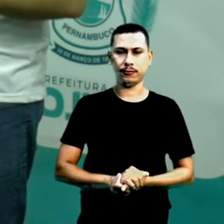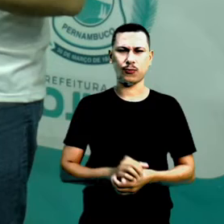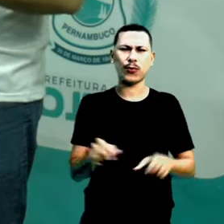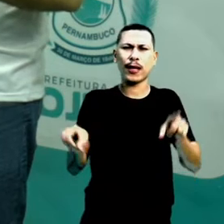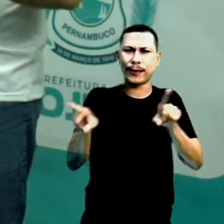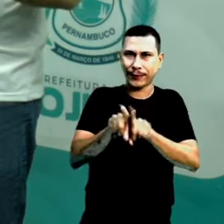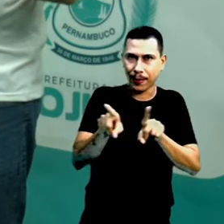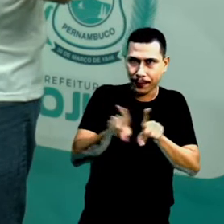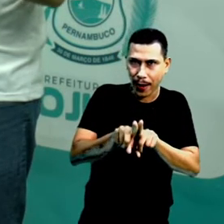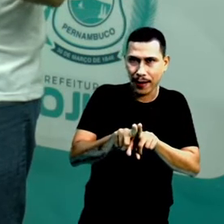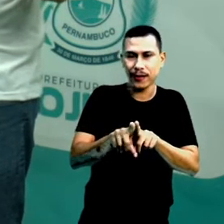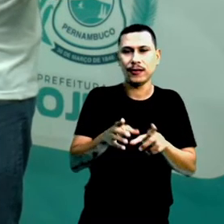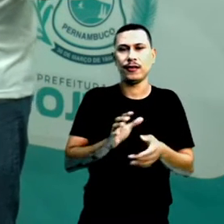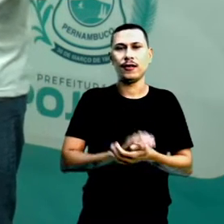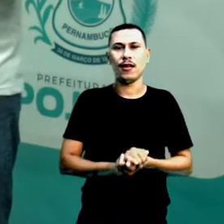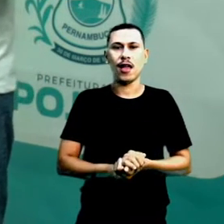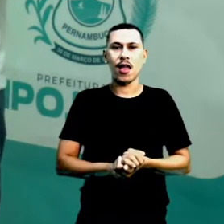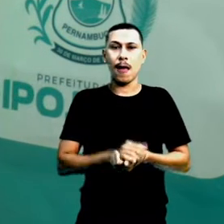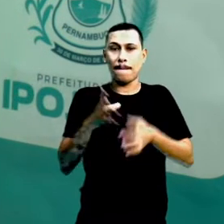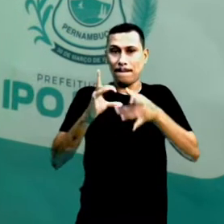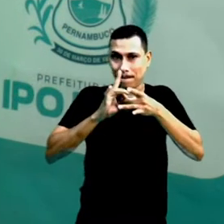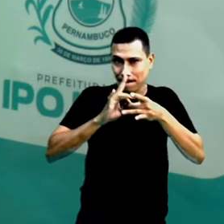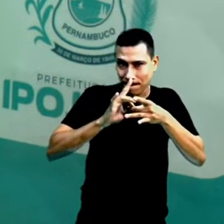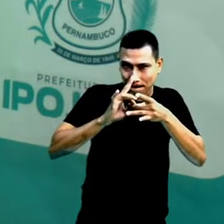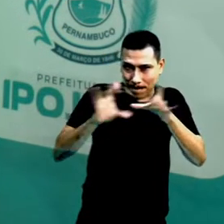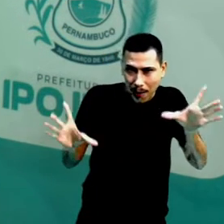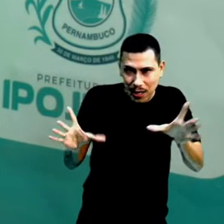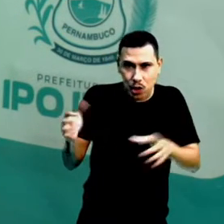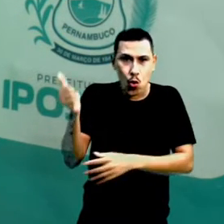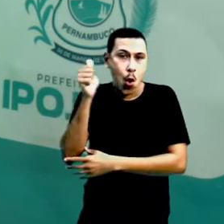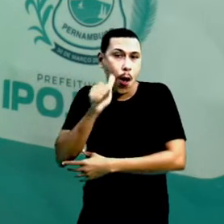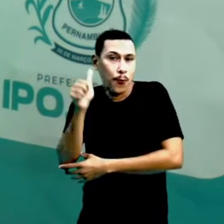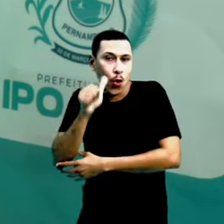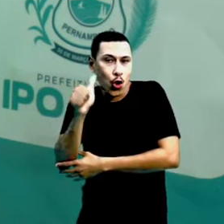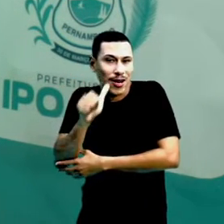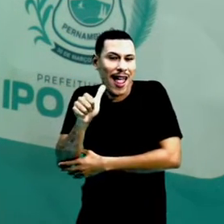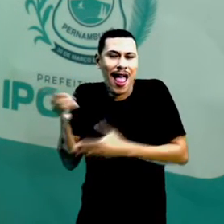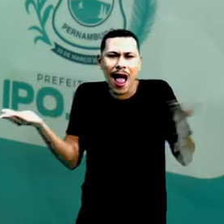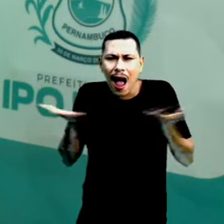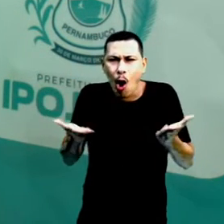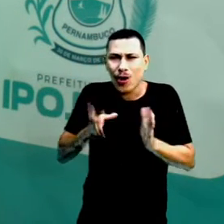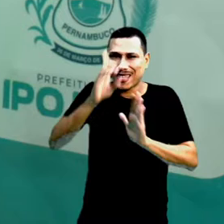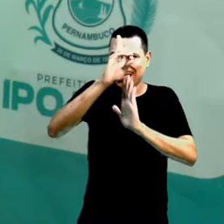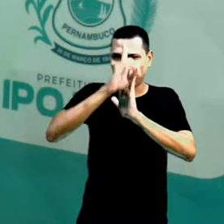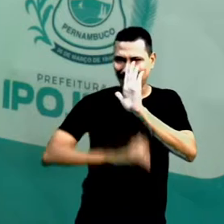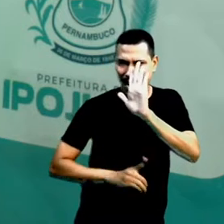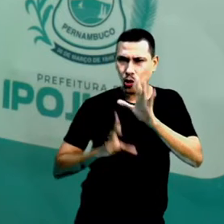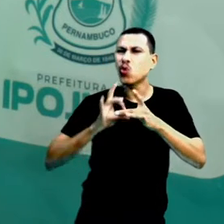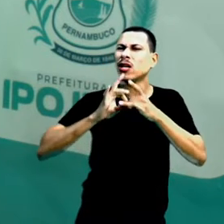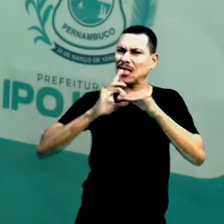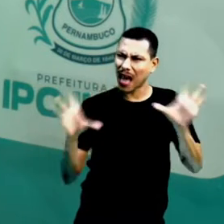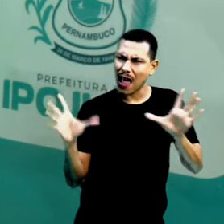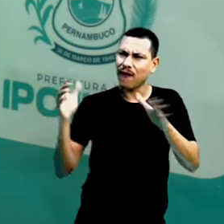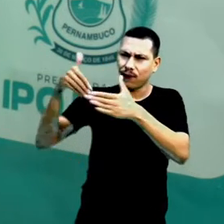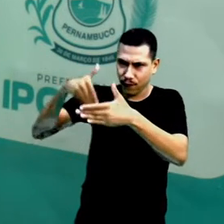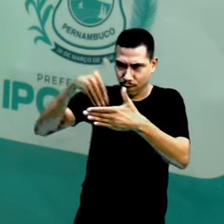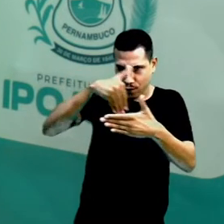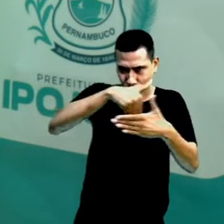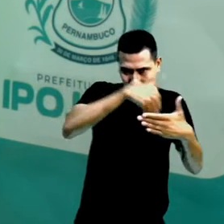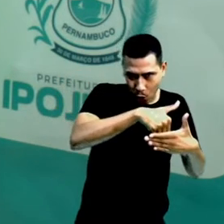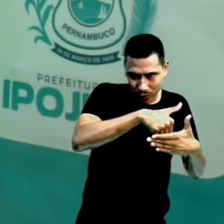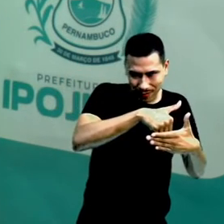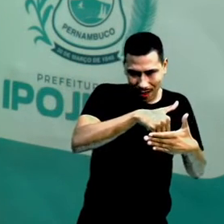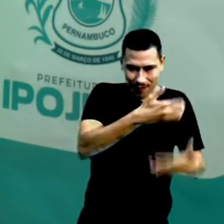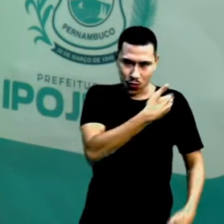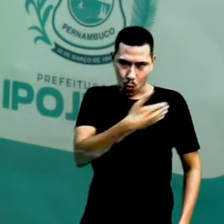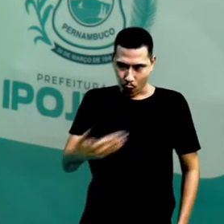vai ser dado o sufrágio universal feminino, ou seja, o voto para todas as mulheres. Durante o governo de Getúlio